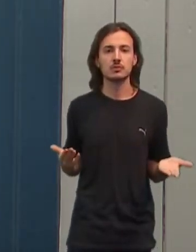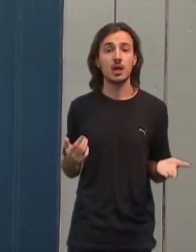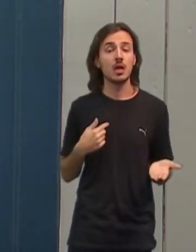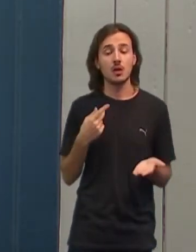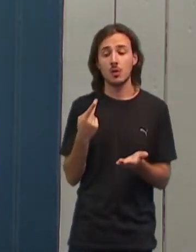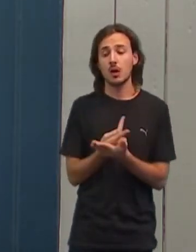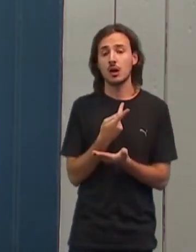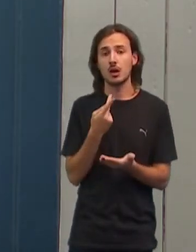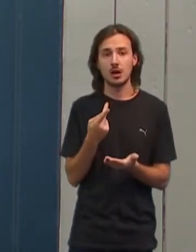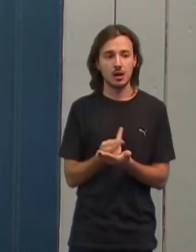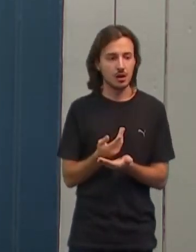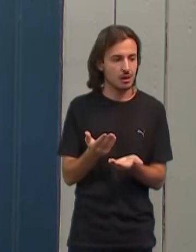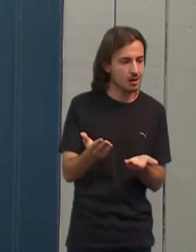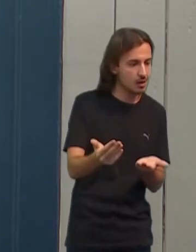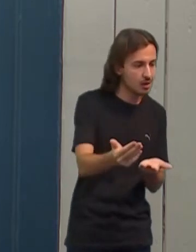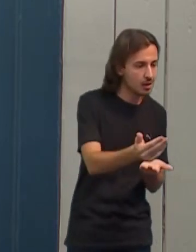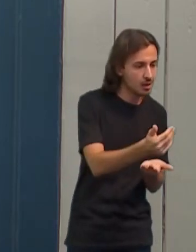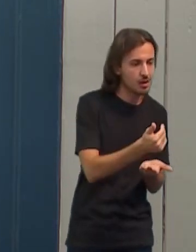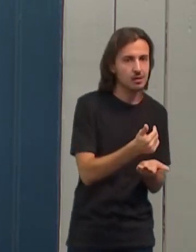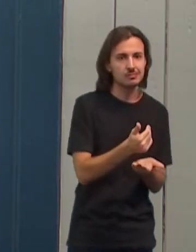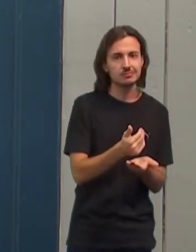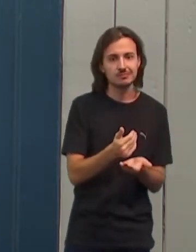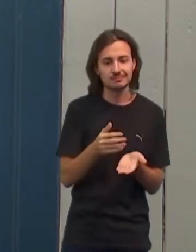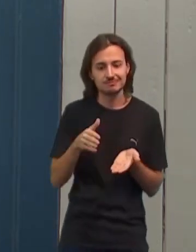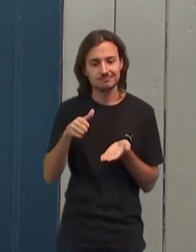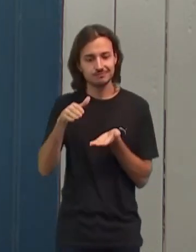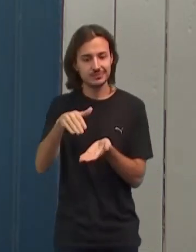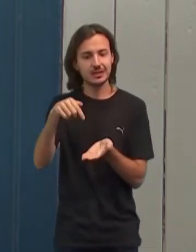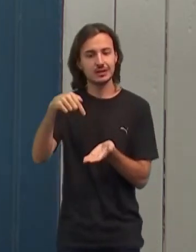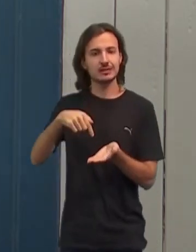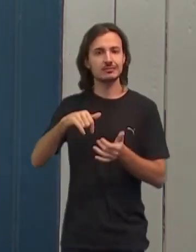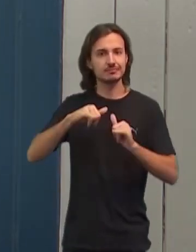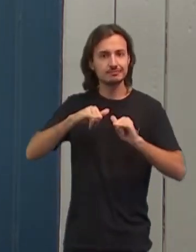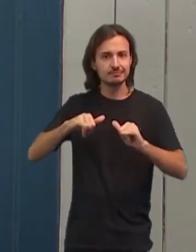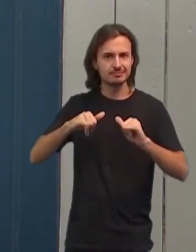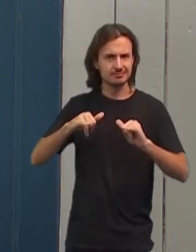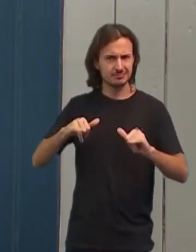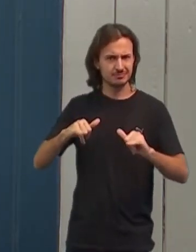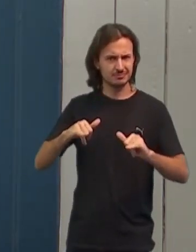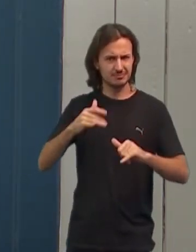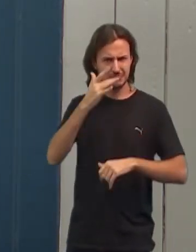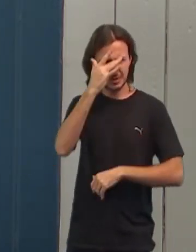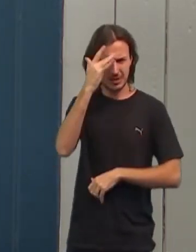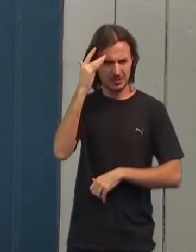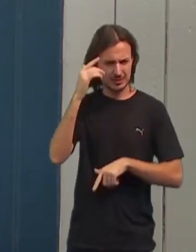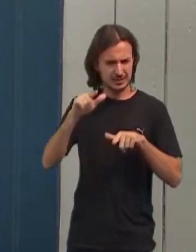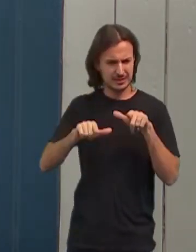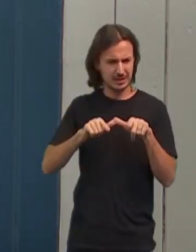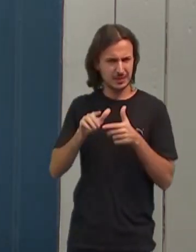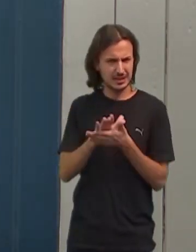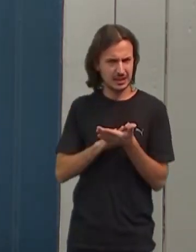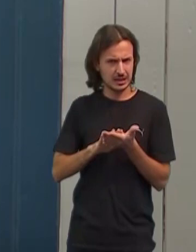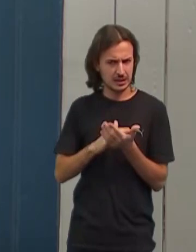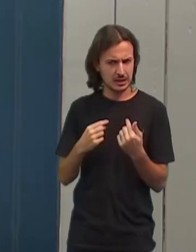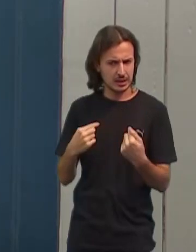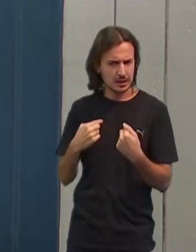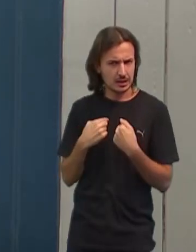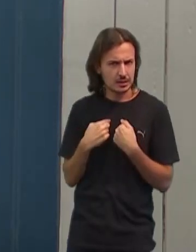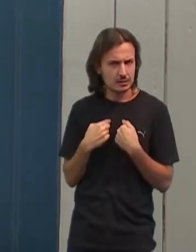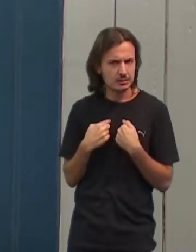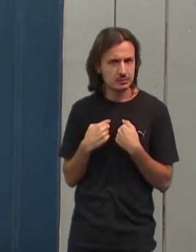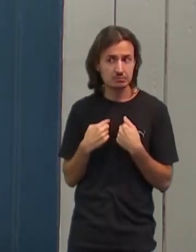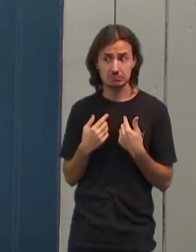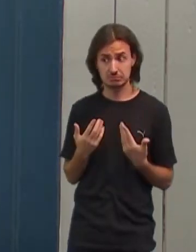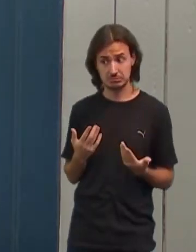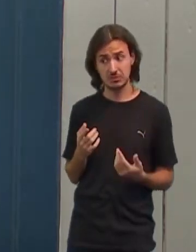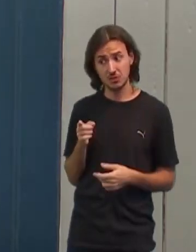aqui, que a prefeitura faz. Quem não está trabalhando não sou eu. Essa pessoa que falou isso, que eu não trabalho, deveria